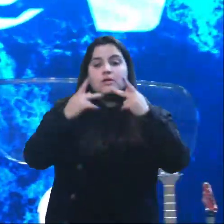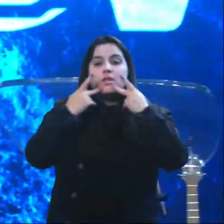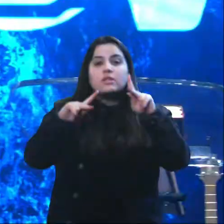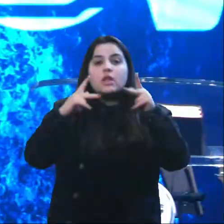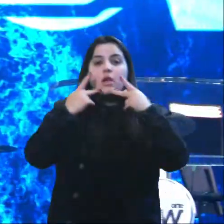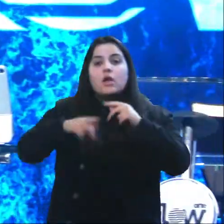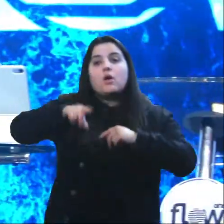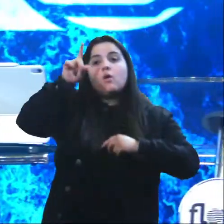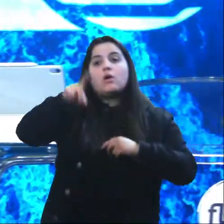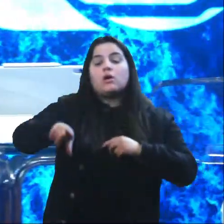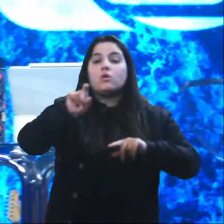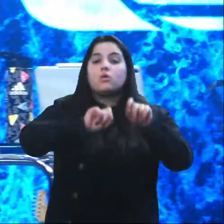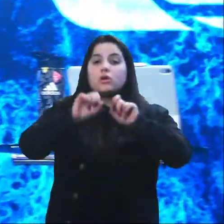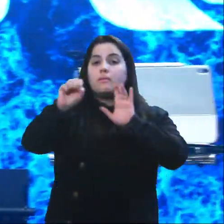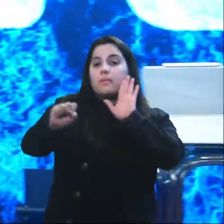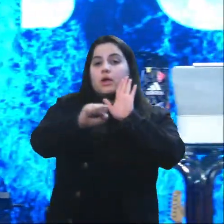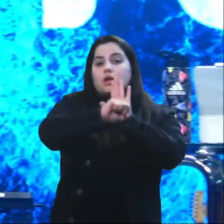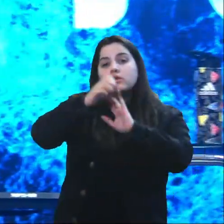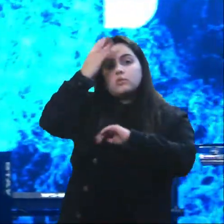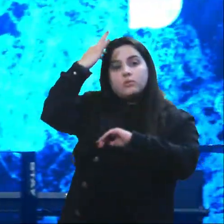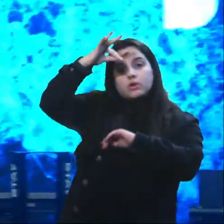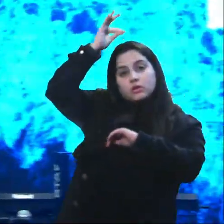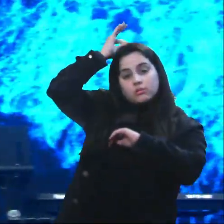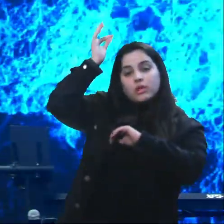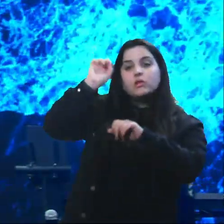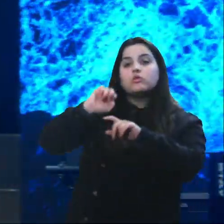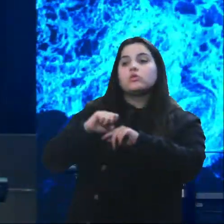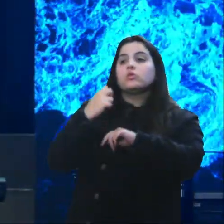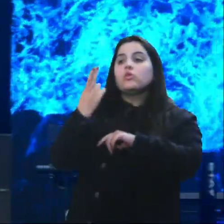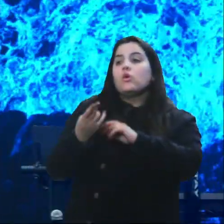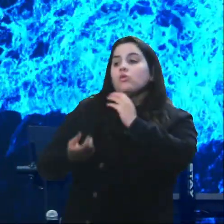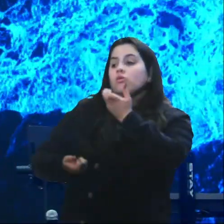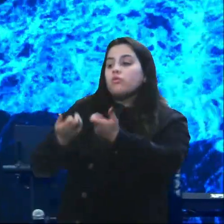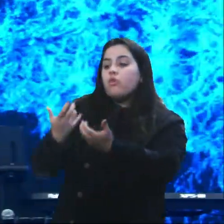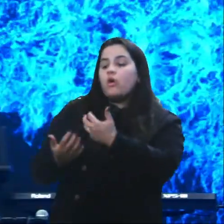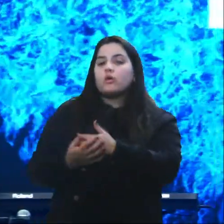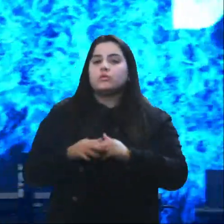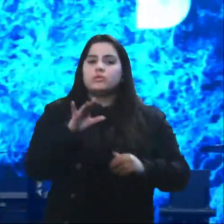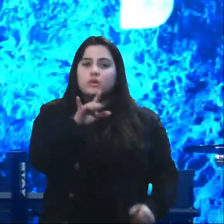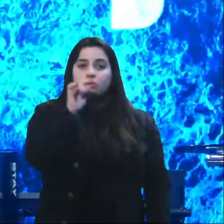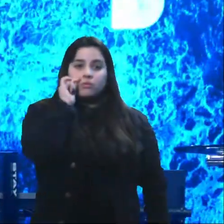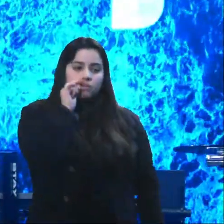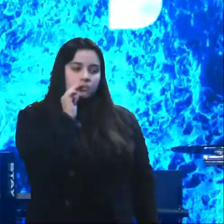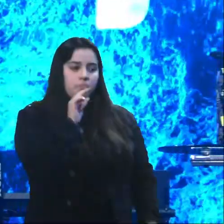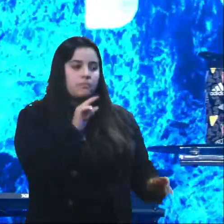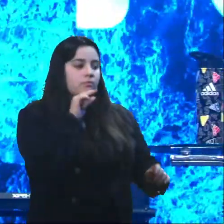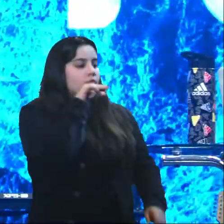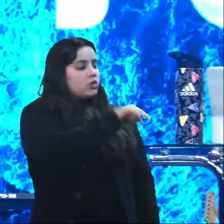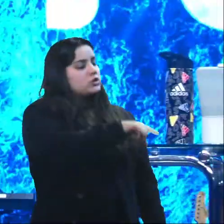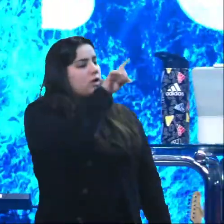no Fogo. Olha para quem está do seu lado e fala: você é batizado no Espírito